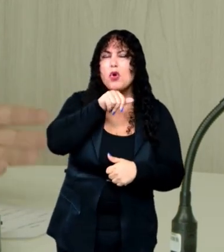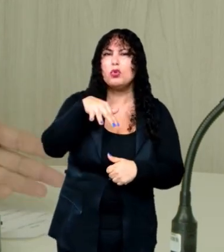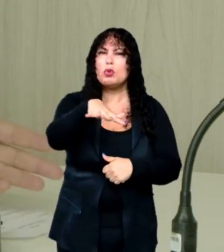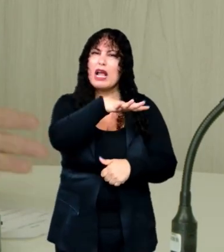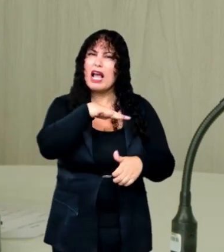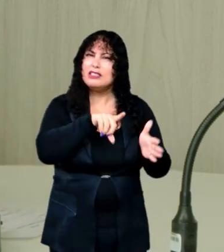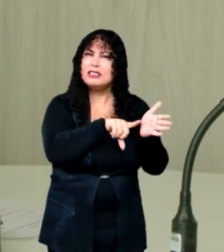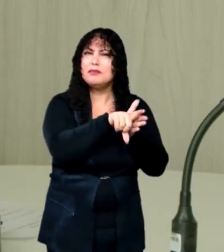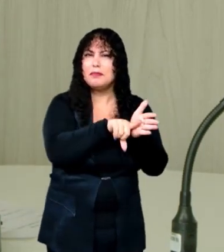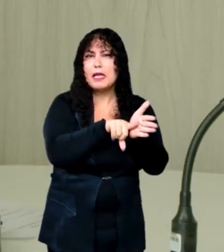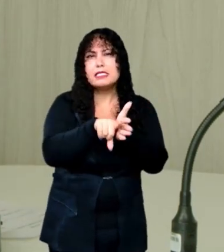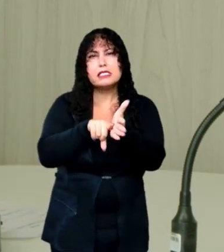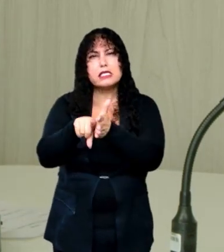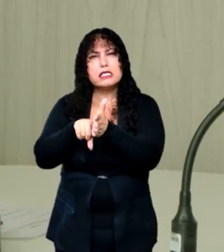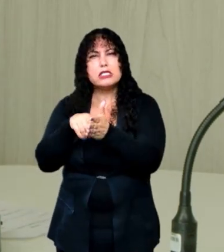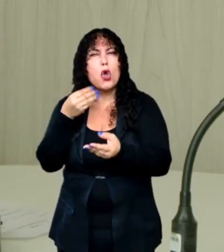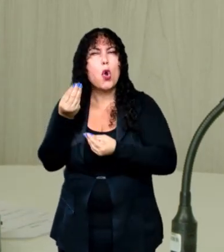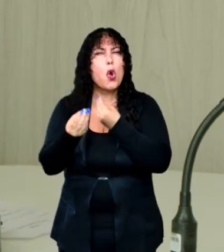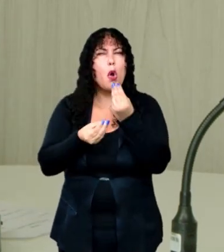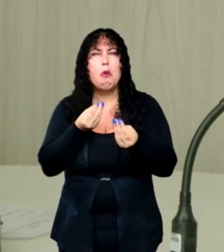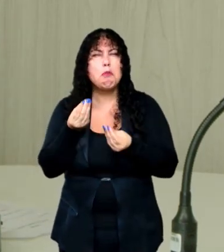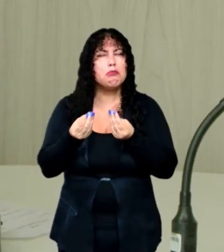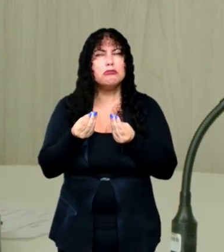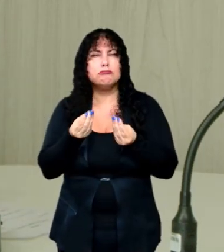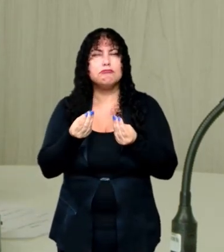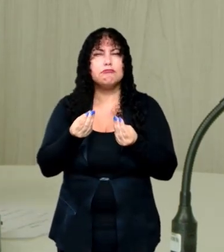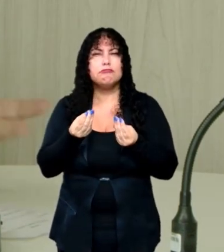de pesquisas como